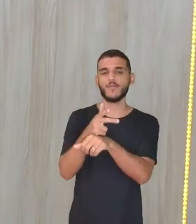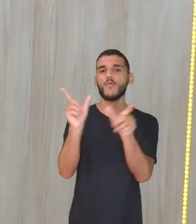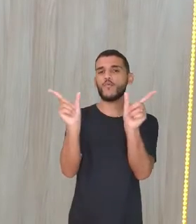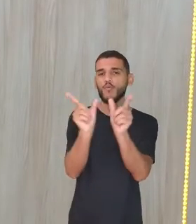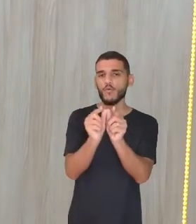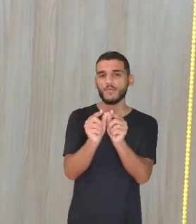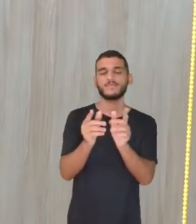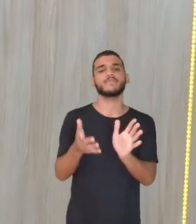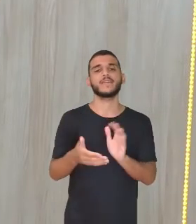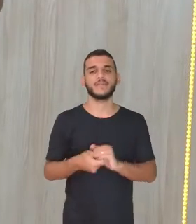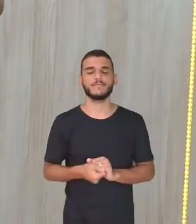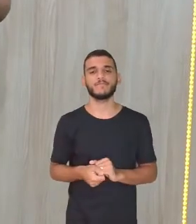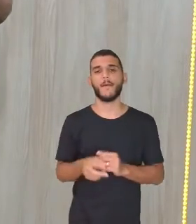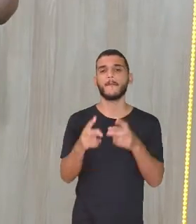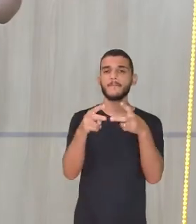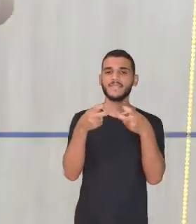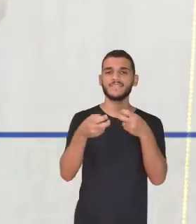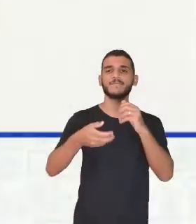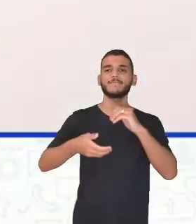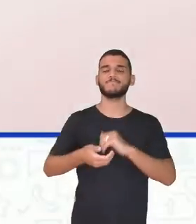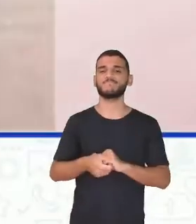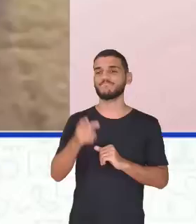gostinho da próxima aula. Vai lá.